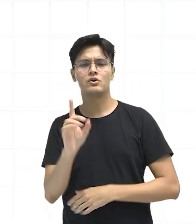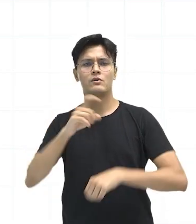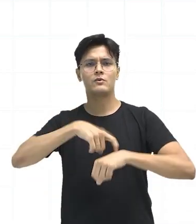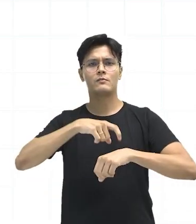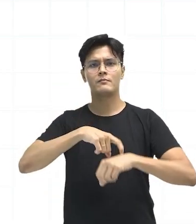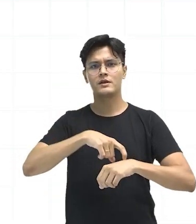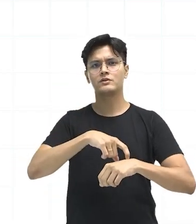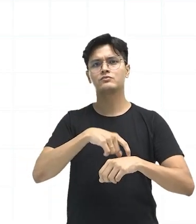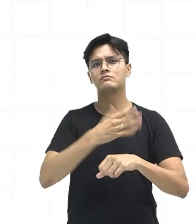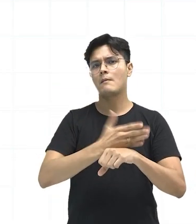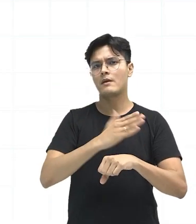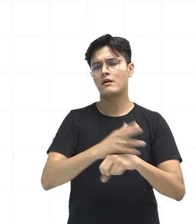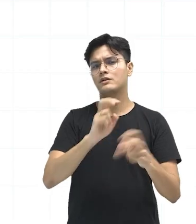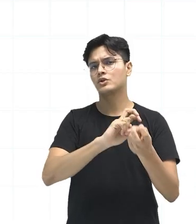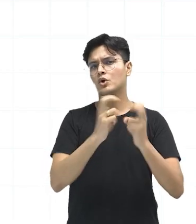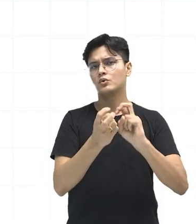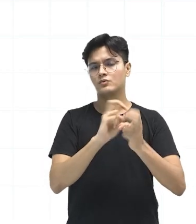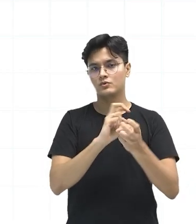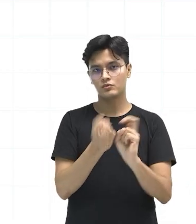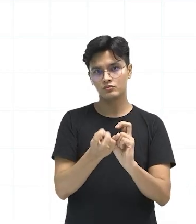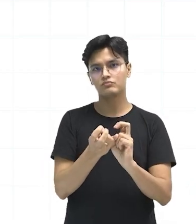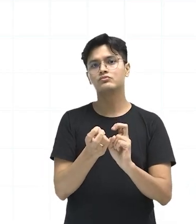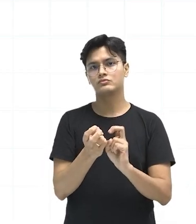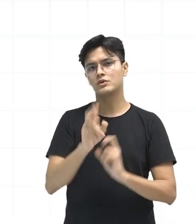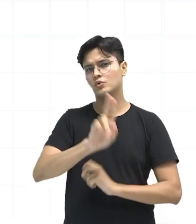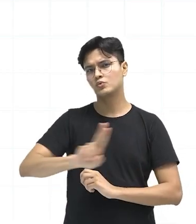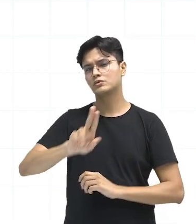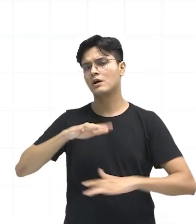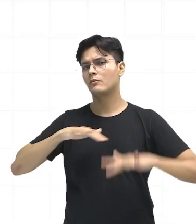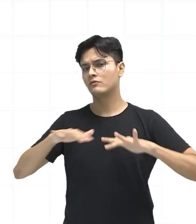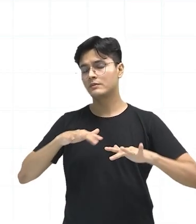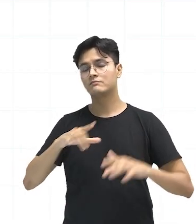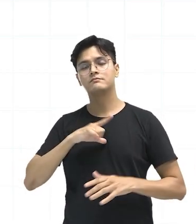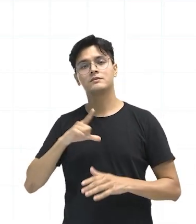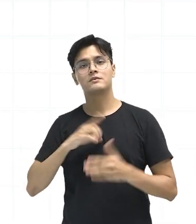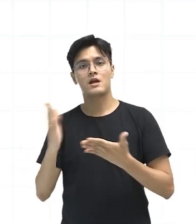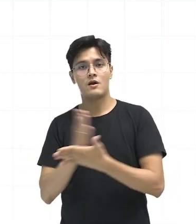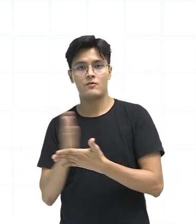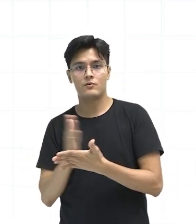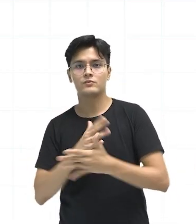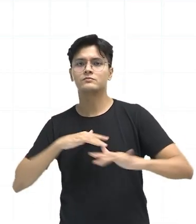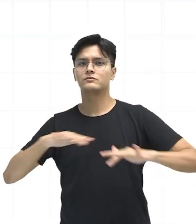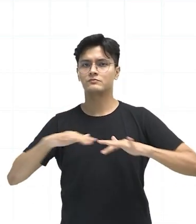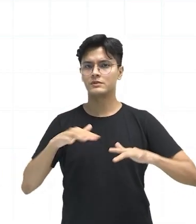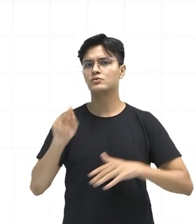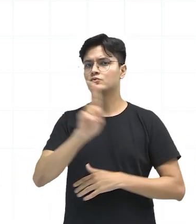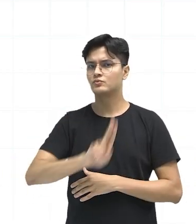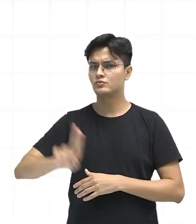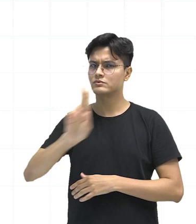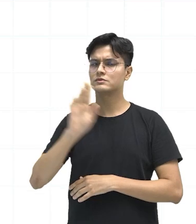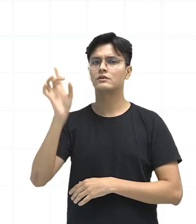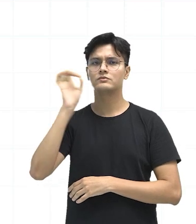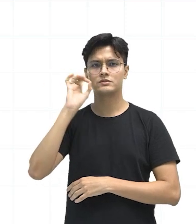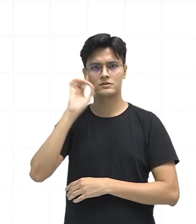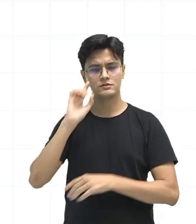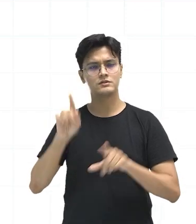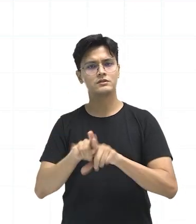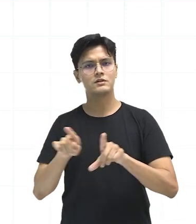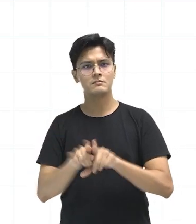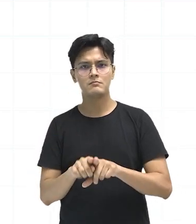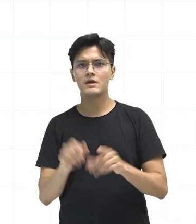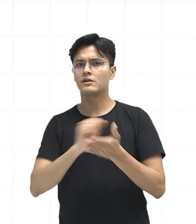Tem movimentos lá que você faz no jogo que você vai usar durante o seu dia a dia,